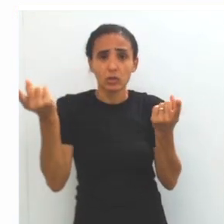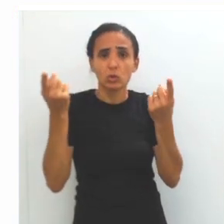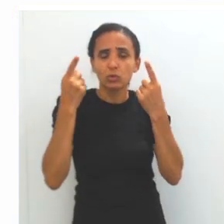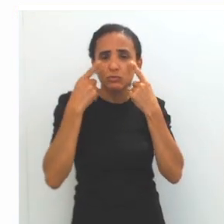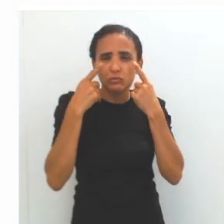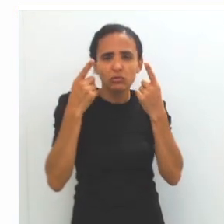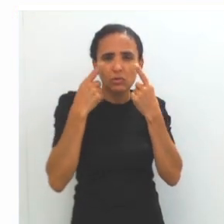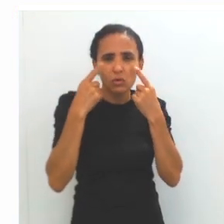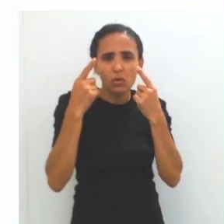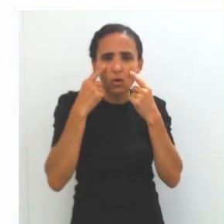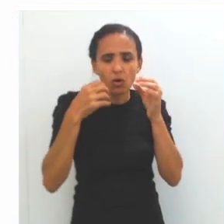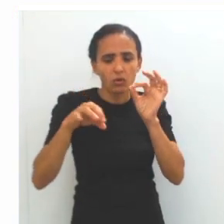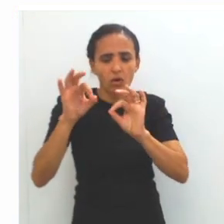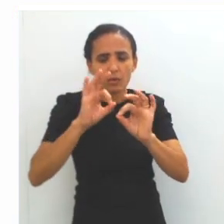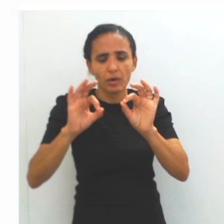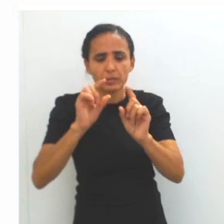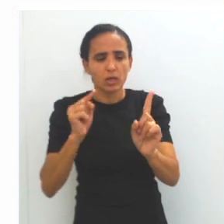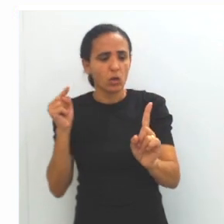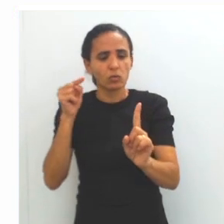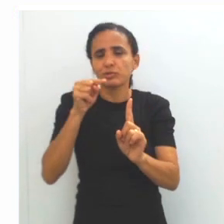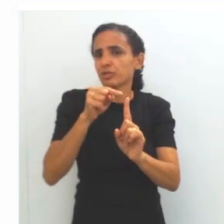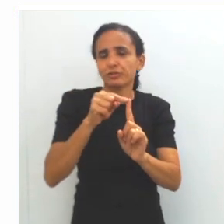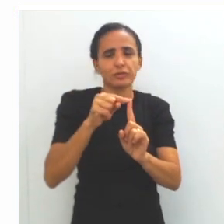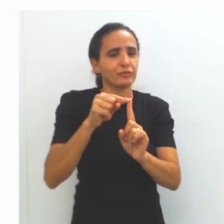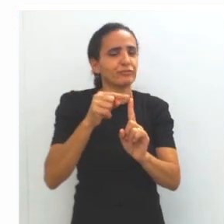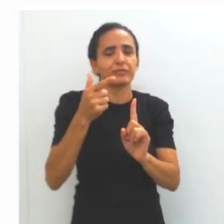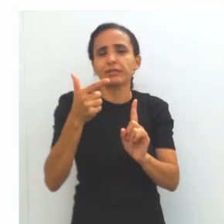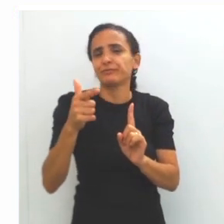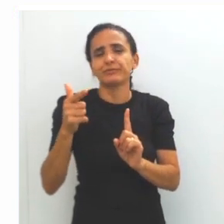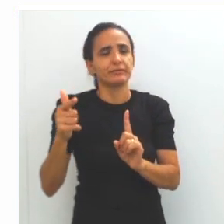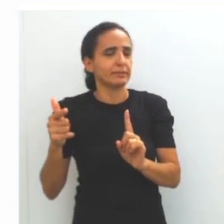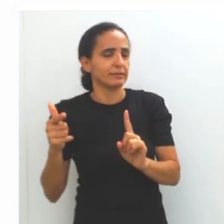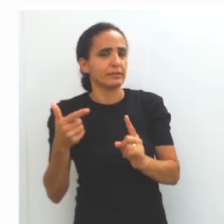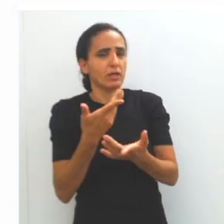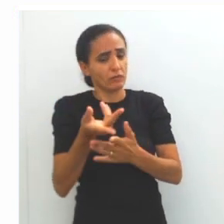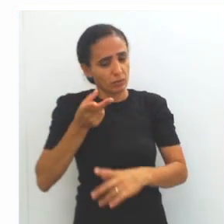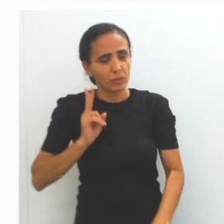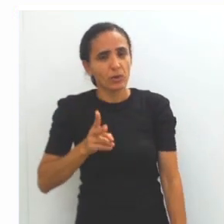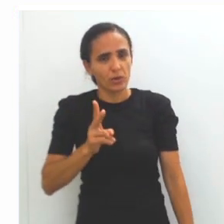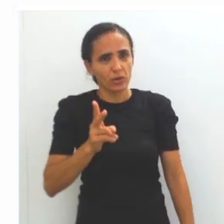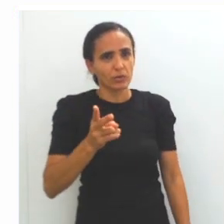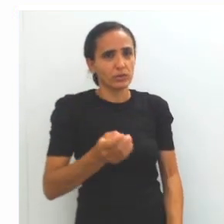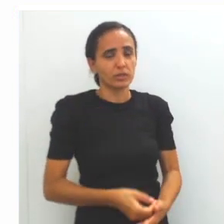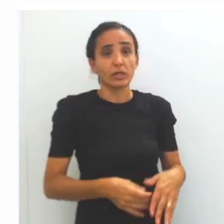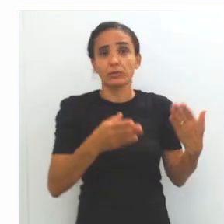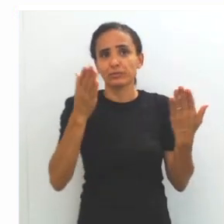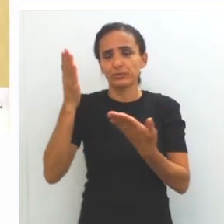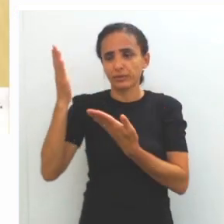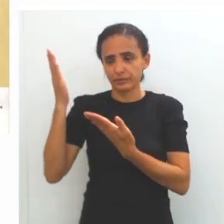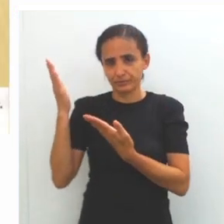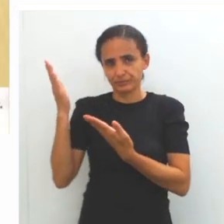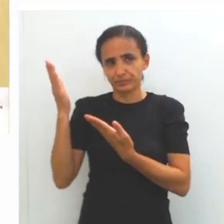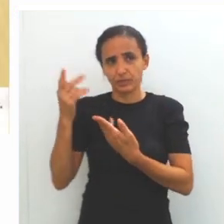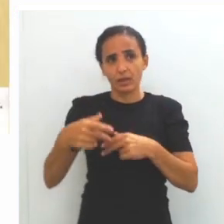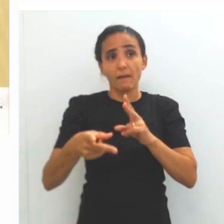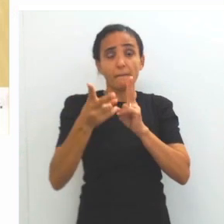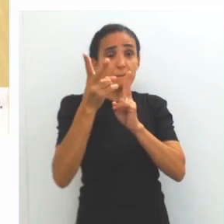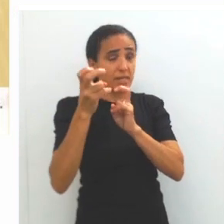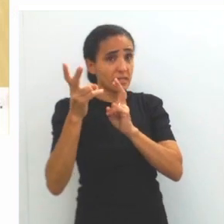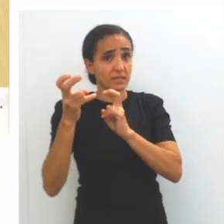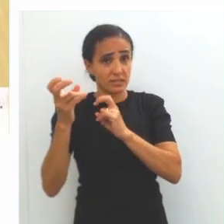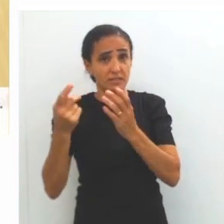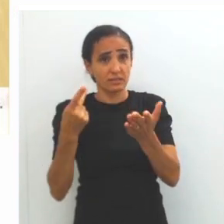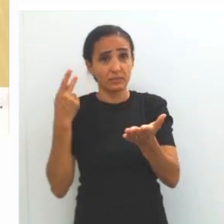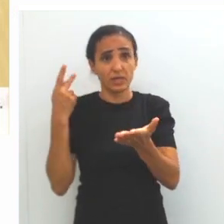pontos da retina, em vez de um ponto focal apenas. Vamos prosseguir com outra imagem.